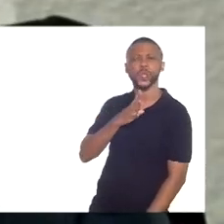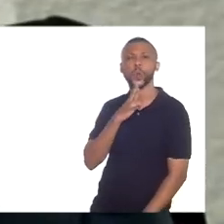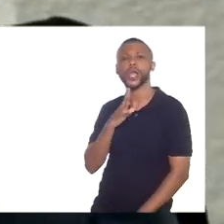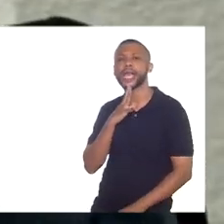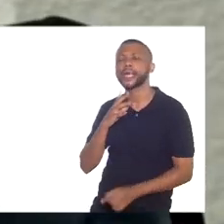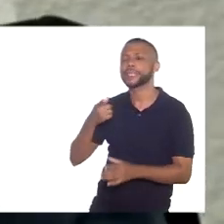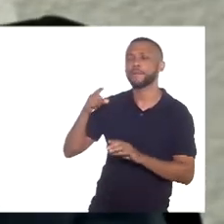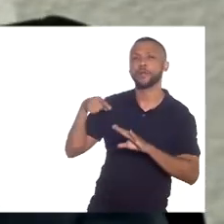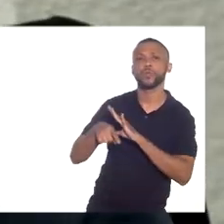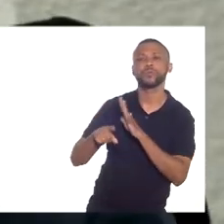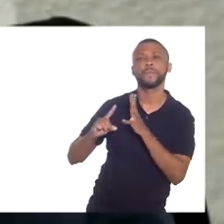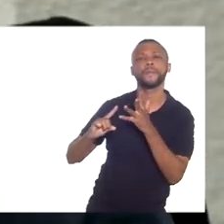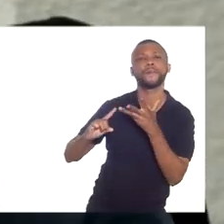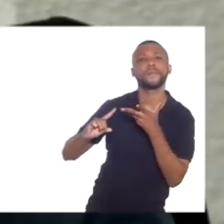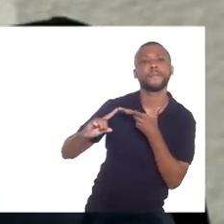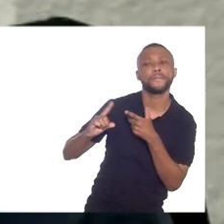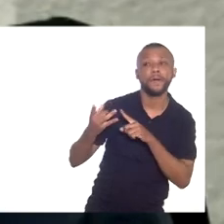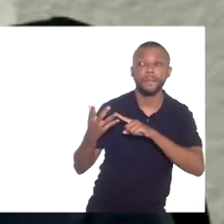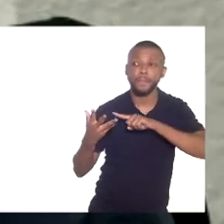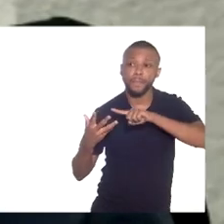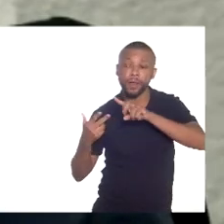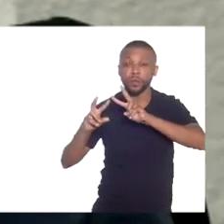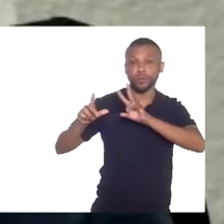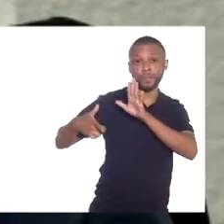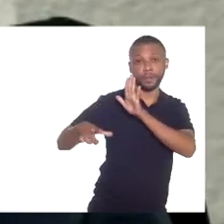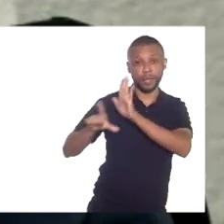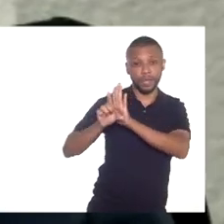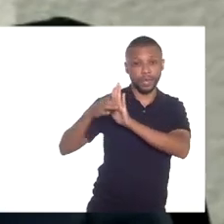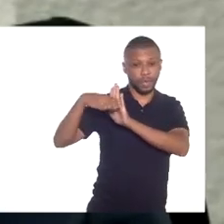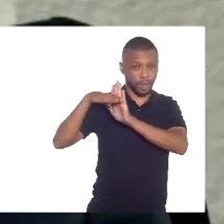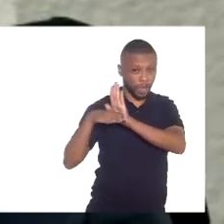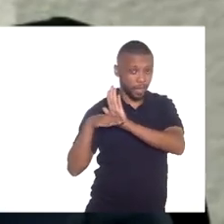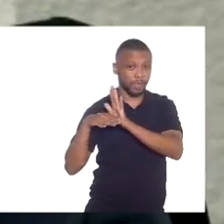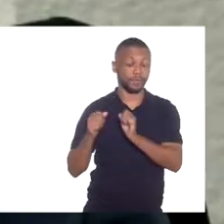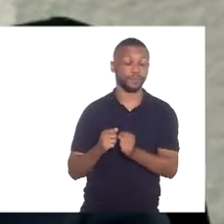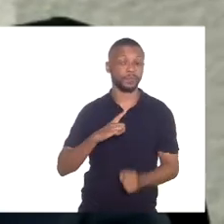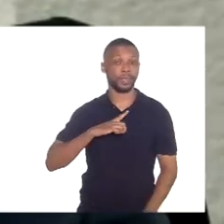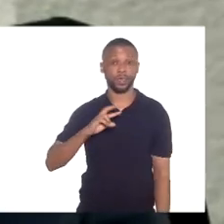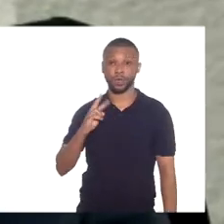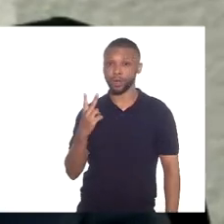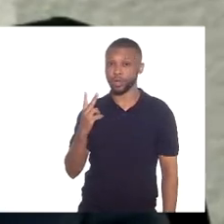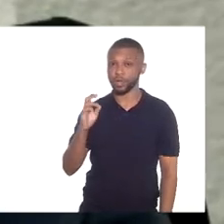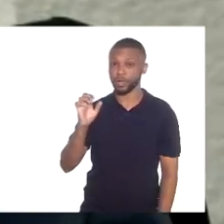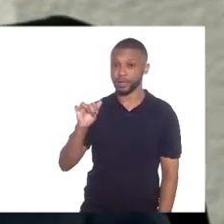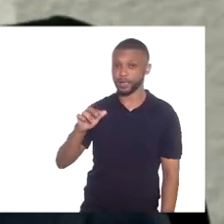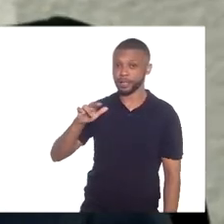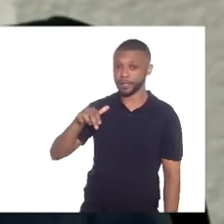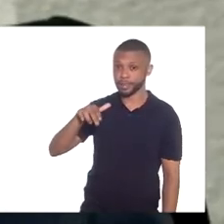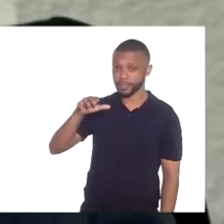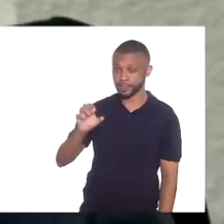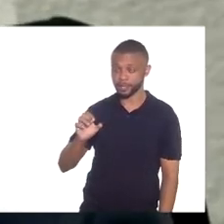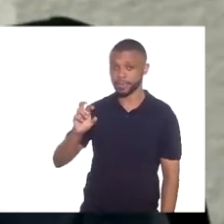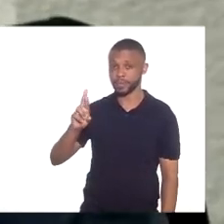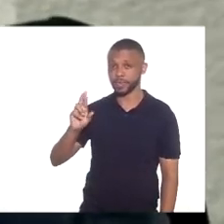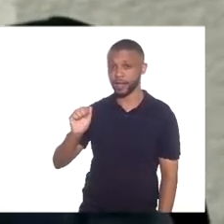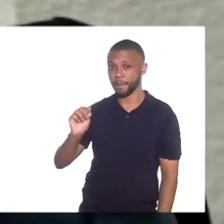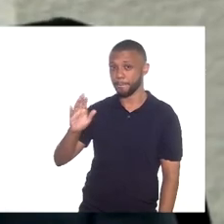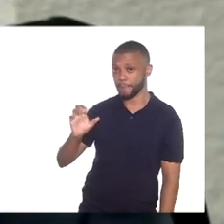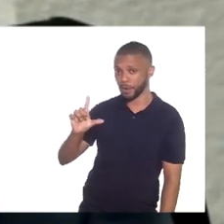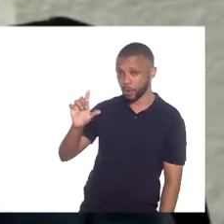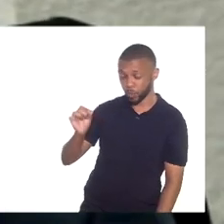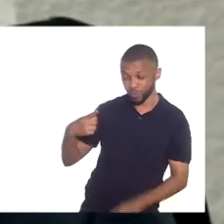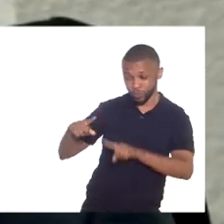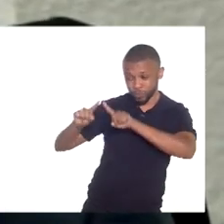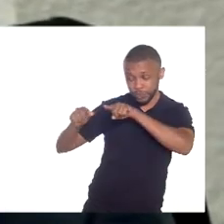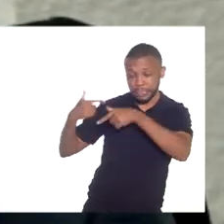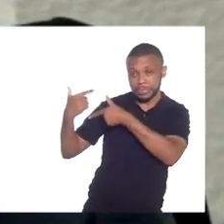e Henrique Rabelo, que é um rapaz jovem, já trabalha comigo há mais de 10 anos, excelente economista também, muito dedicado. E, quando eu